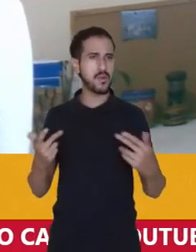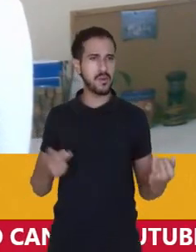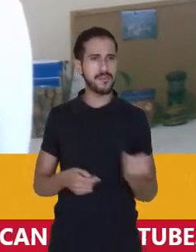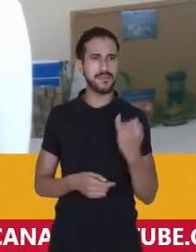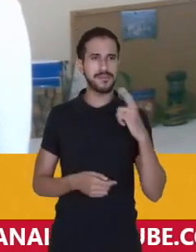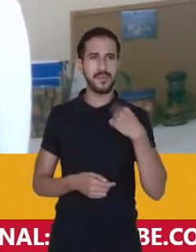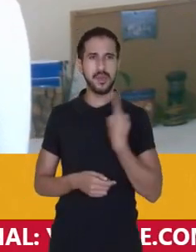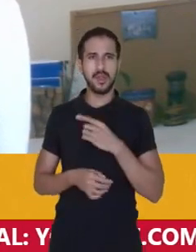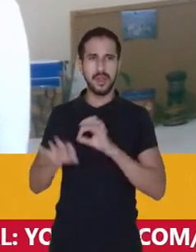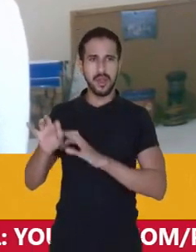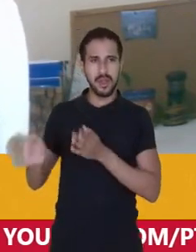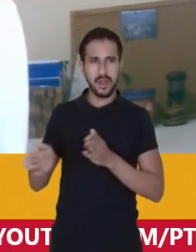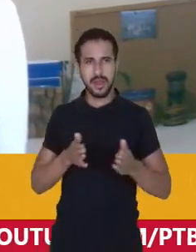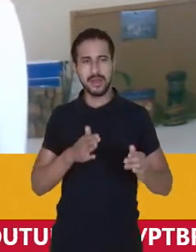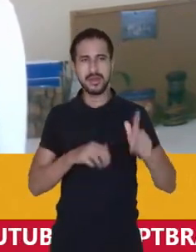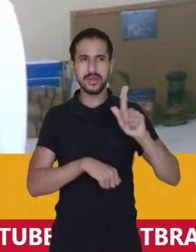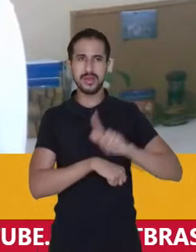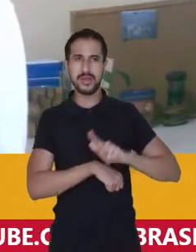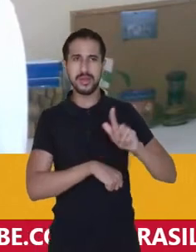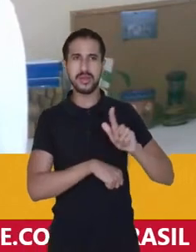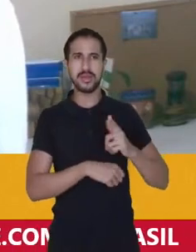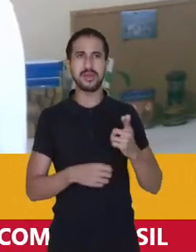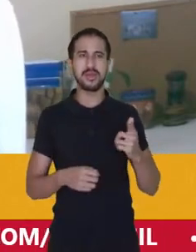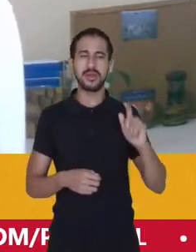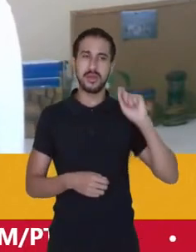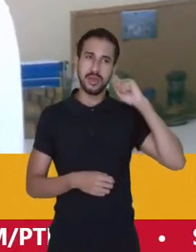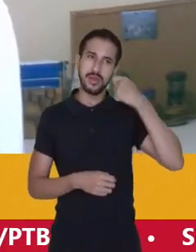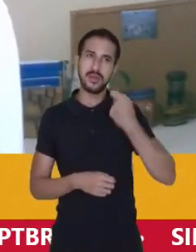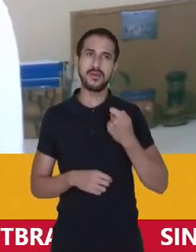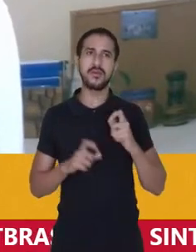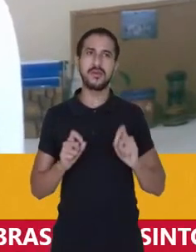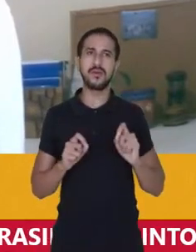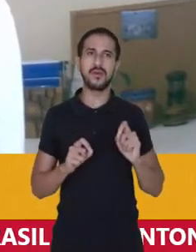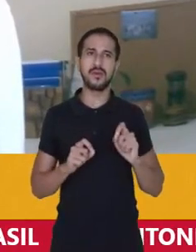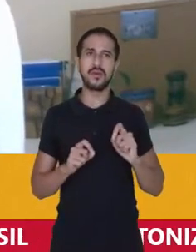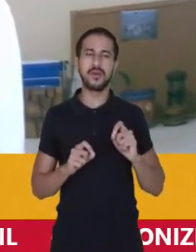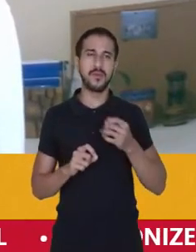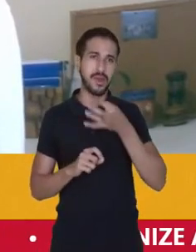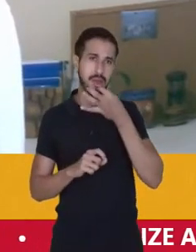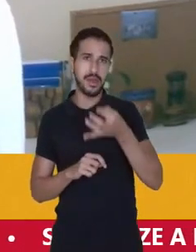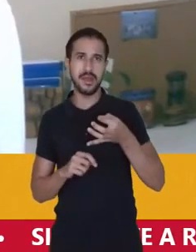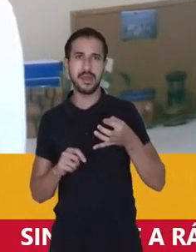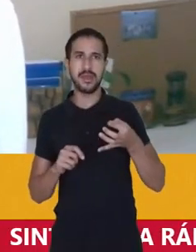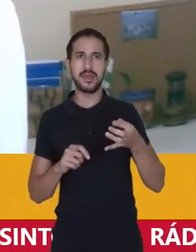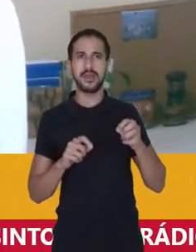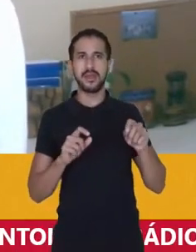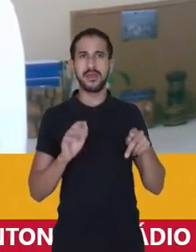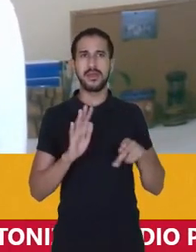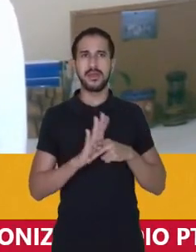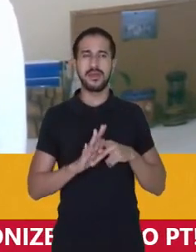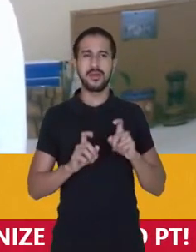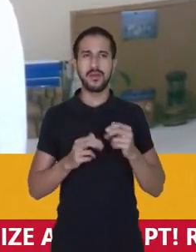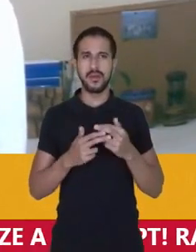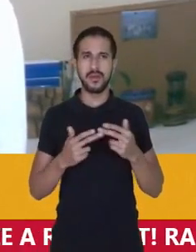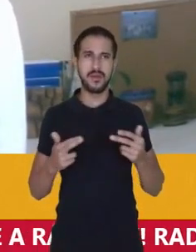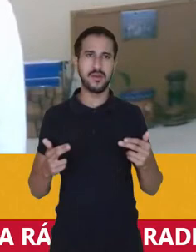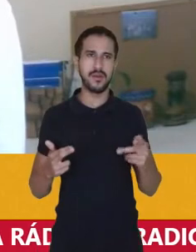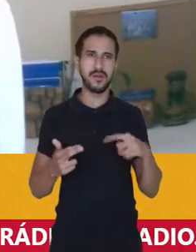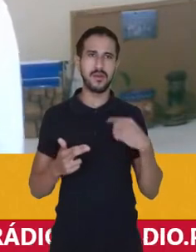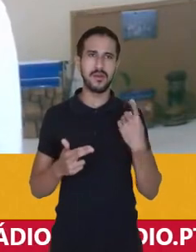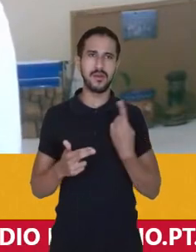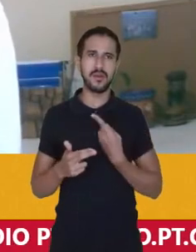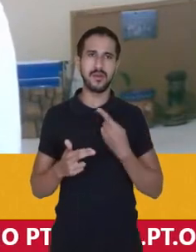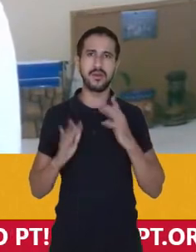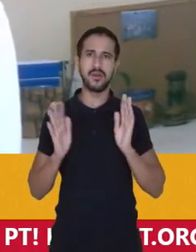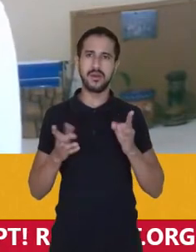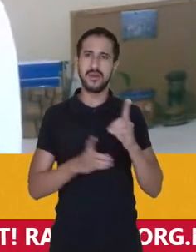nós, planejadores, gestores e gestoras negros, né, que é uma crítica ao chamado, enfim, é uma questão com a qual